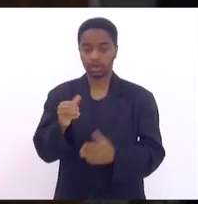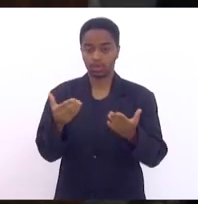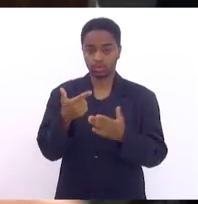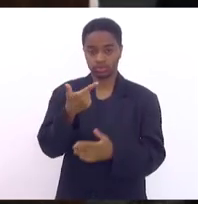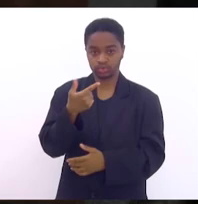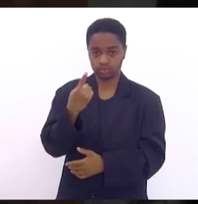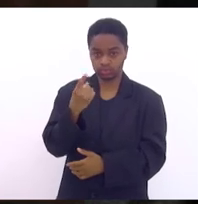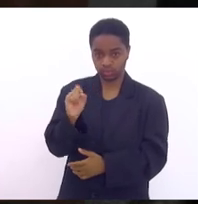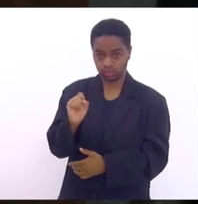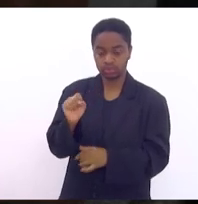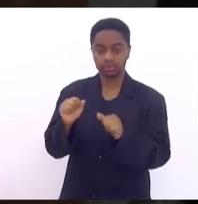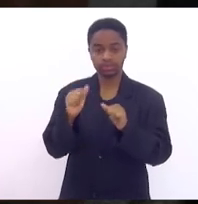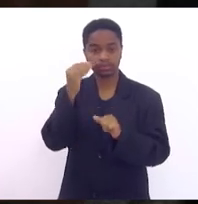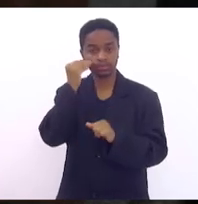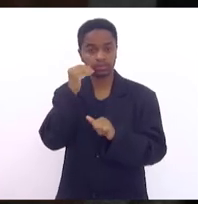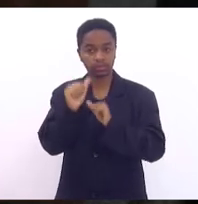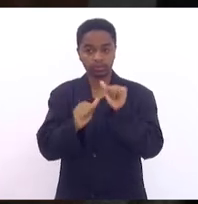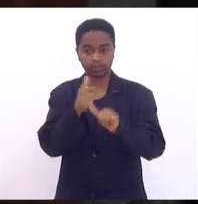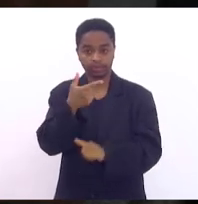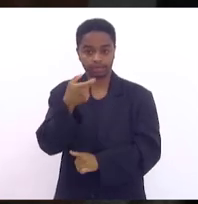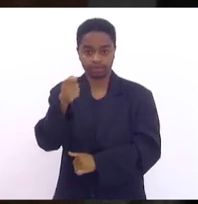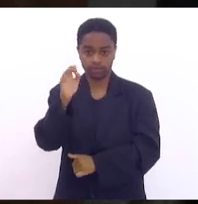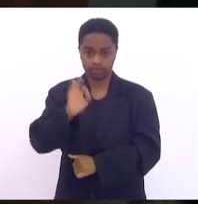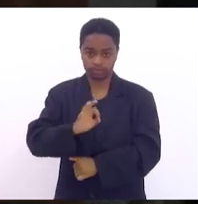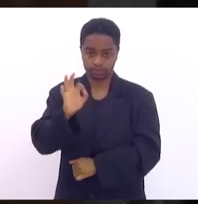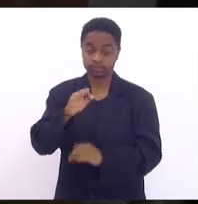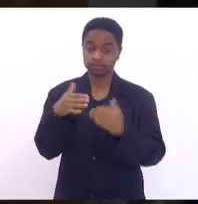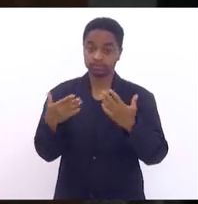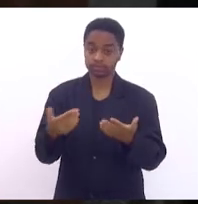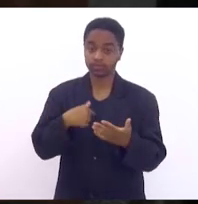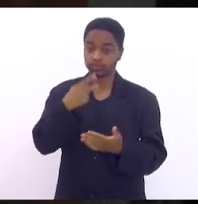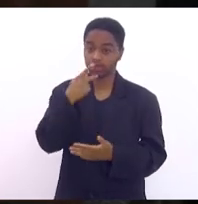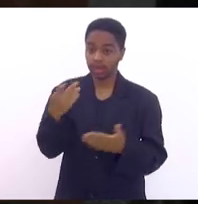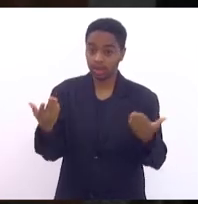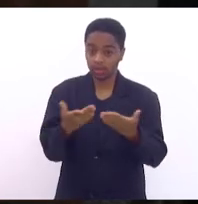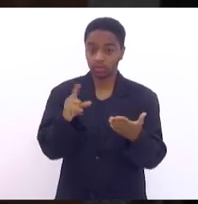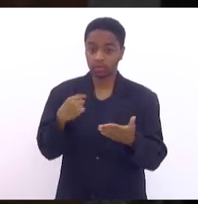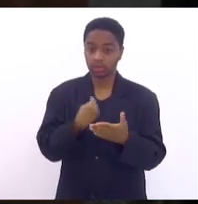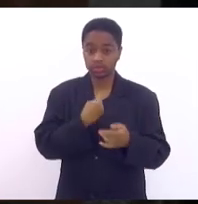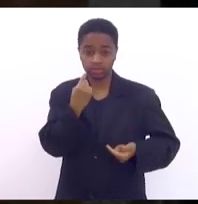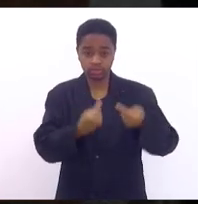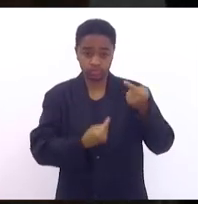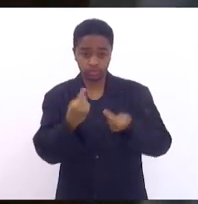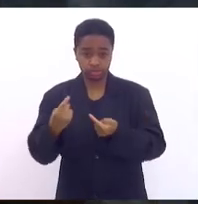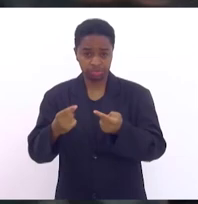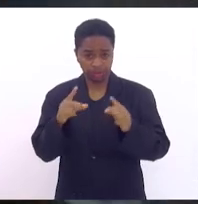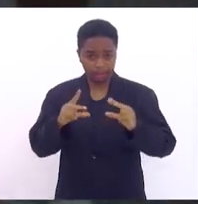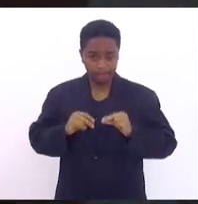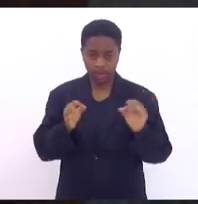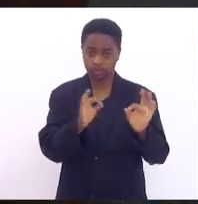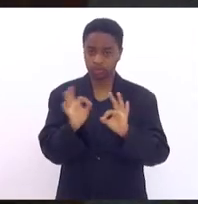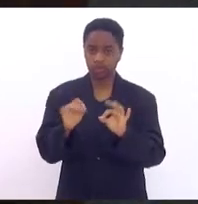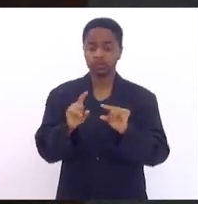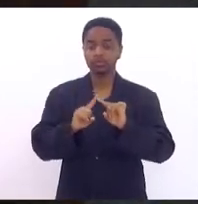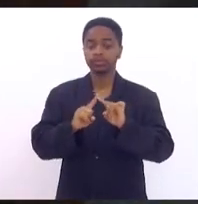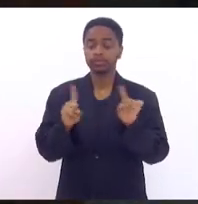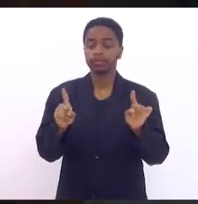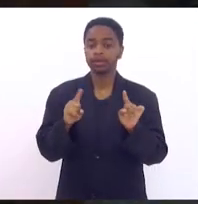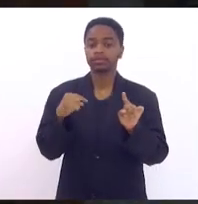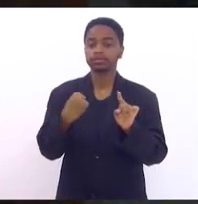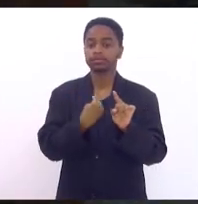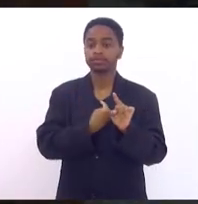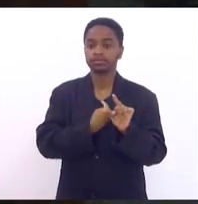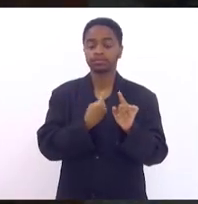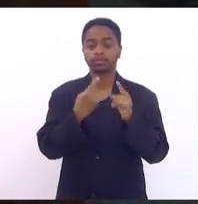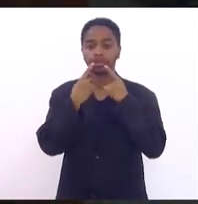para 20%. Eu friso que, nesse momento, a gente não está debatendo o mérito, mas a gente está questionando que há